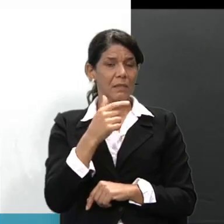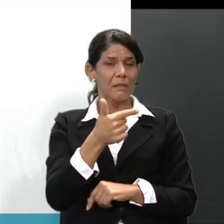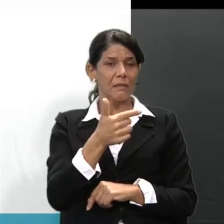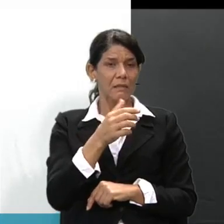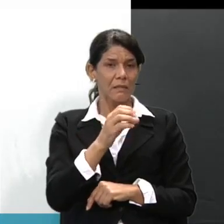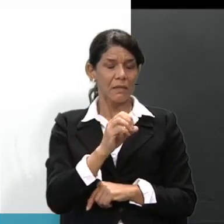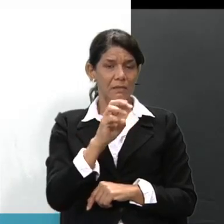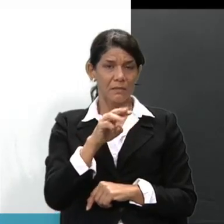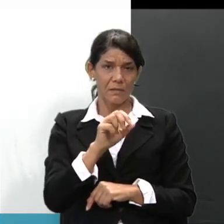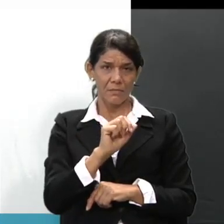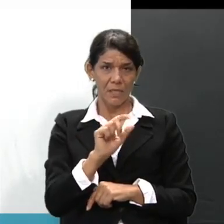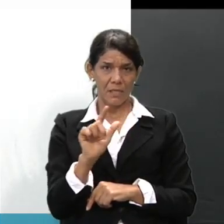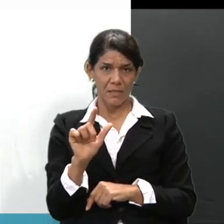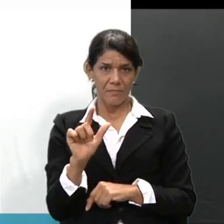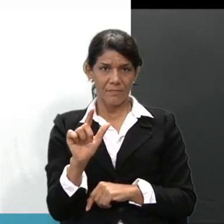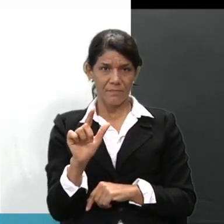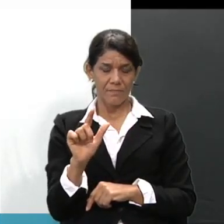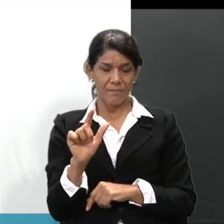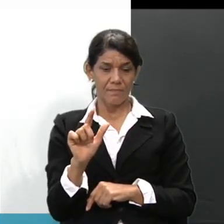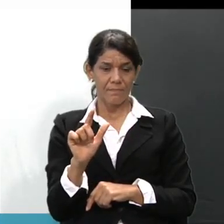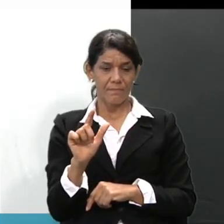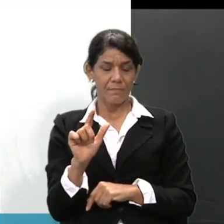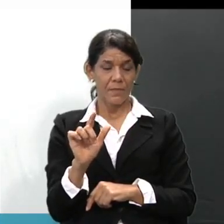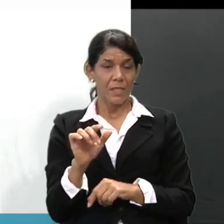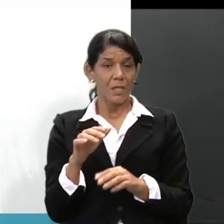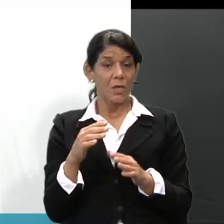10 ml.